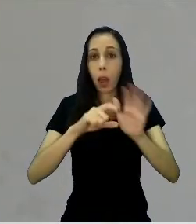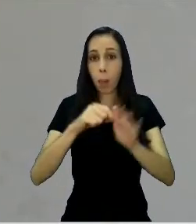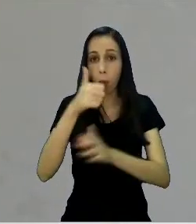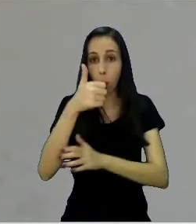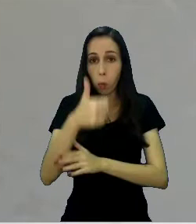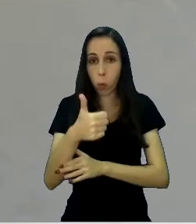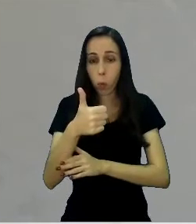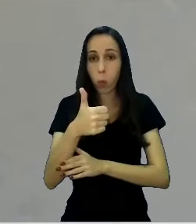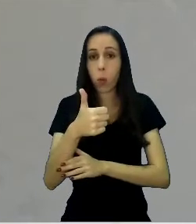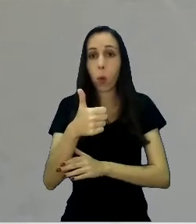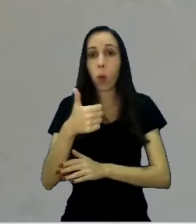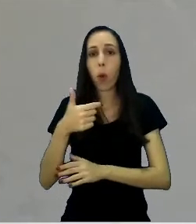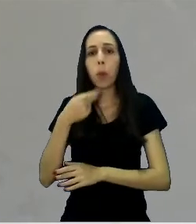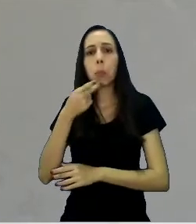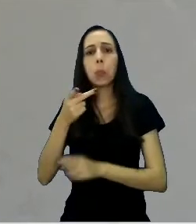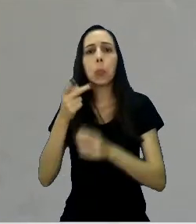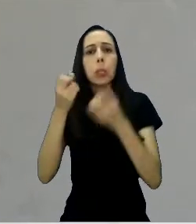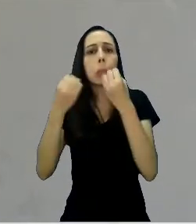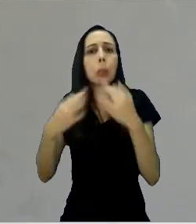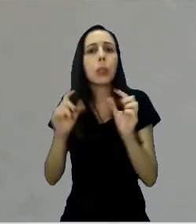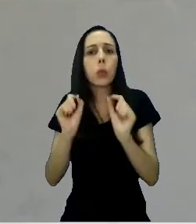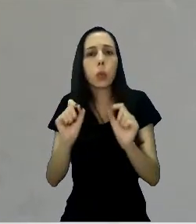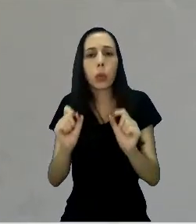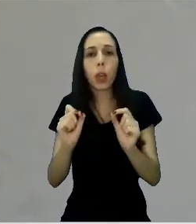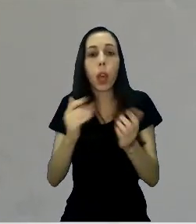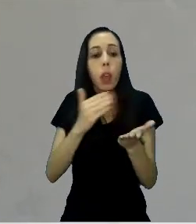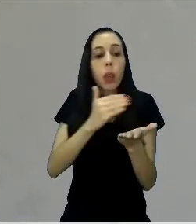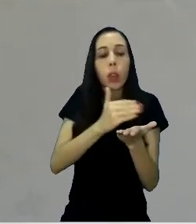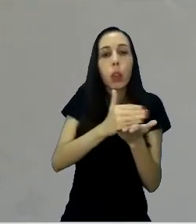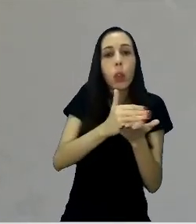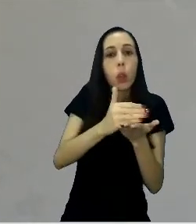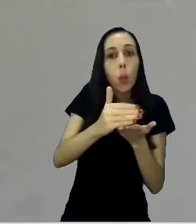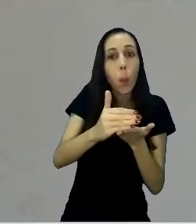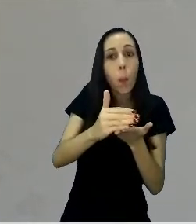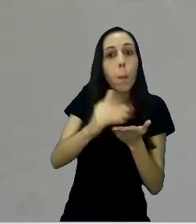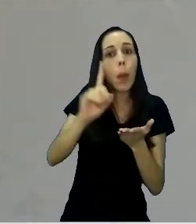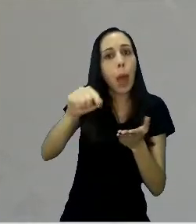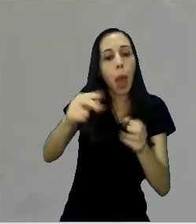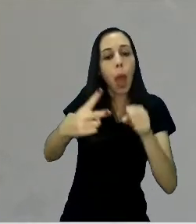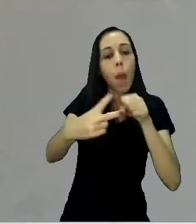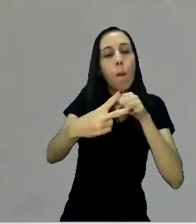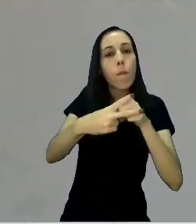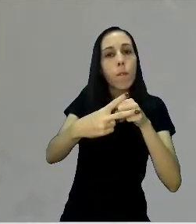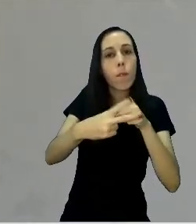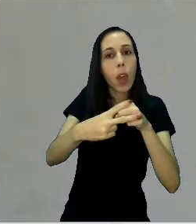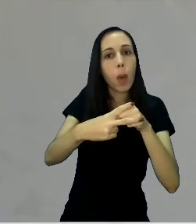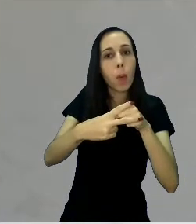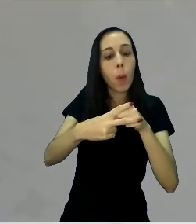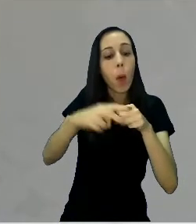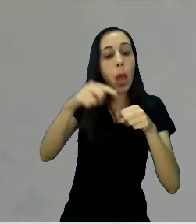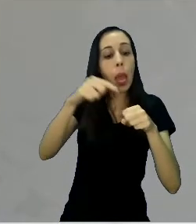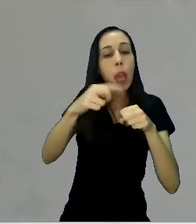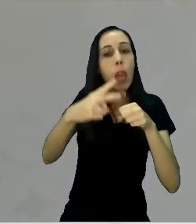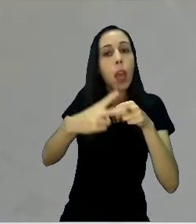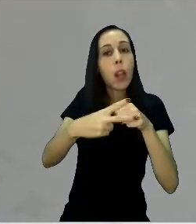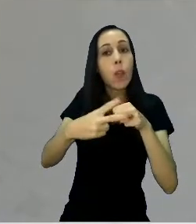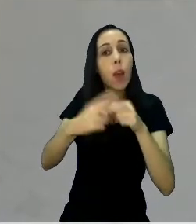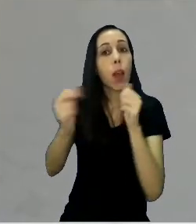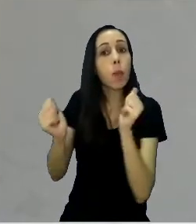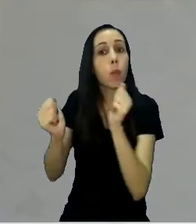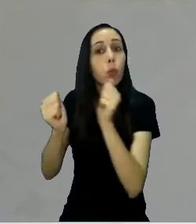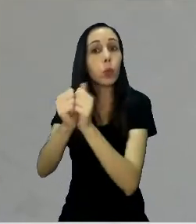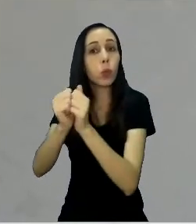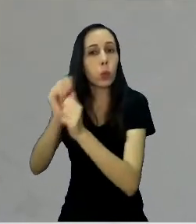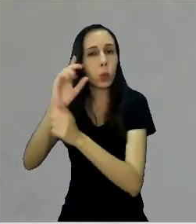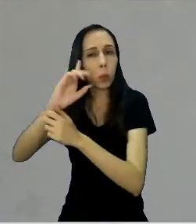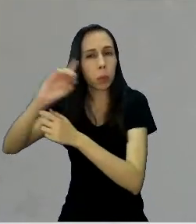Então, Evangelho de João, capítulo 1, que diz o seguinte: no princípio era o Verbo, e o